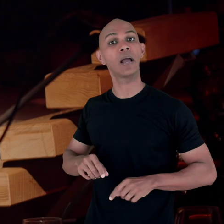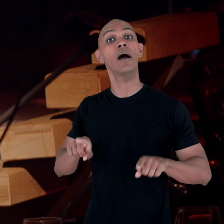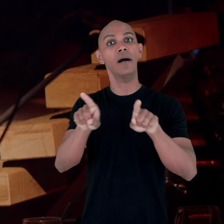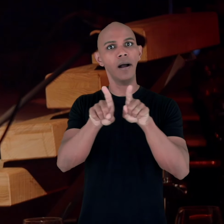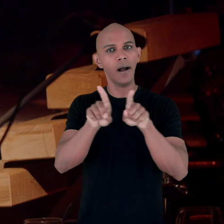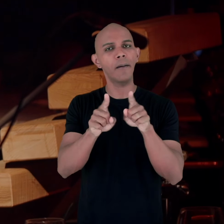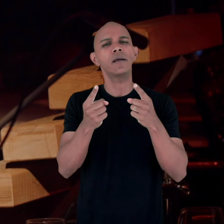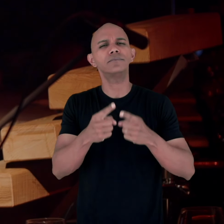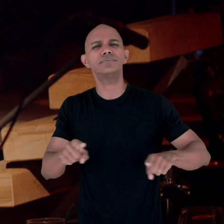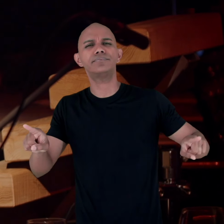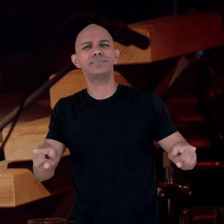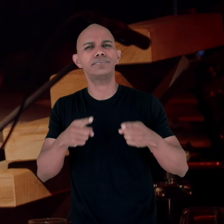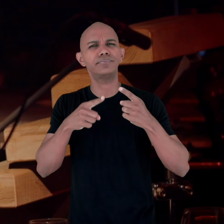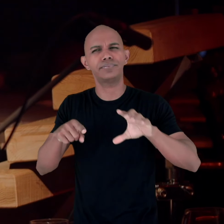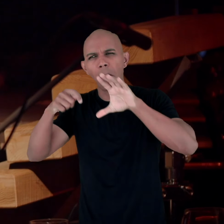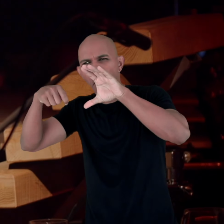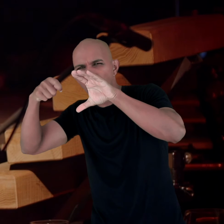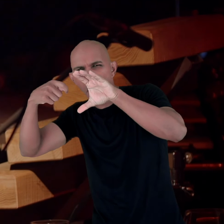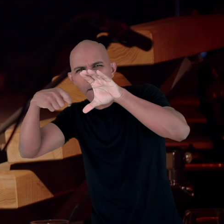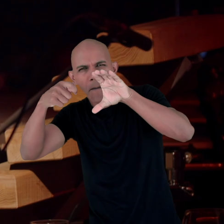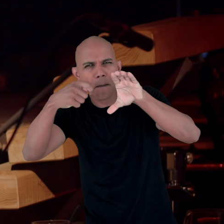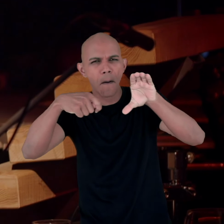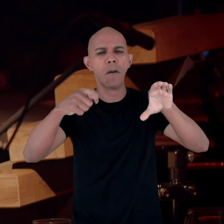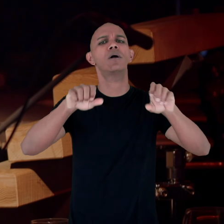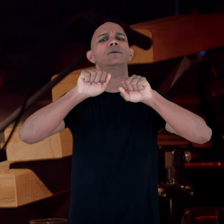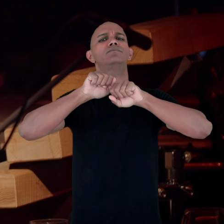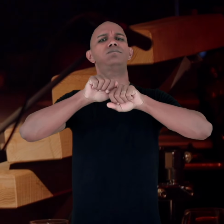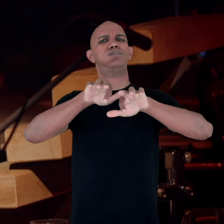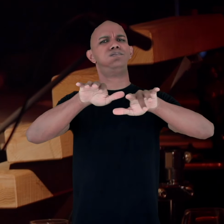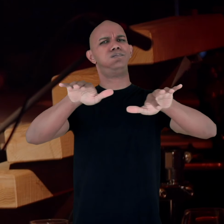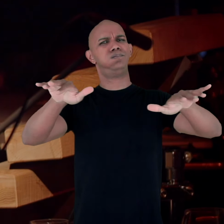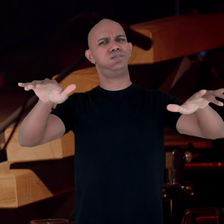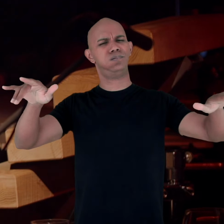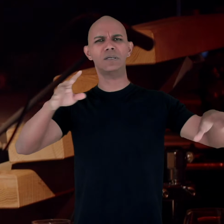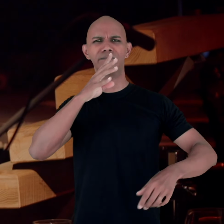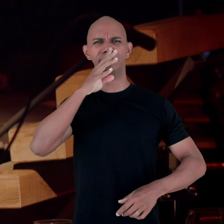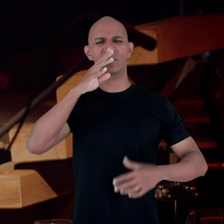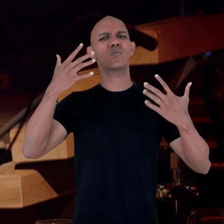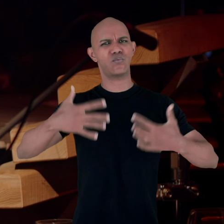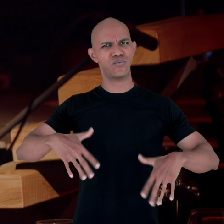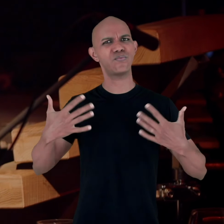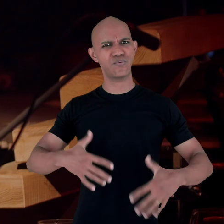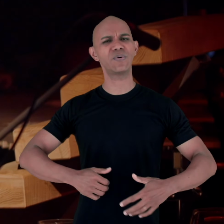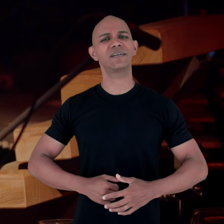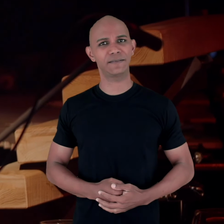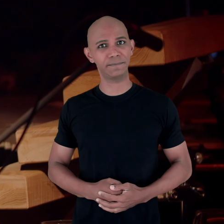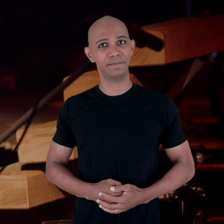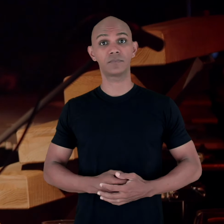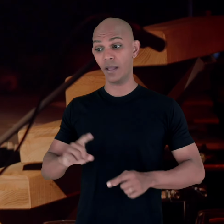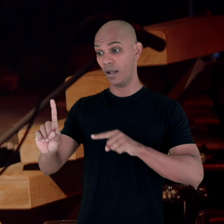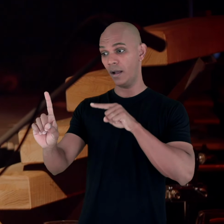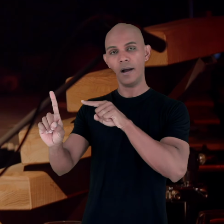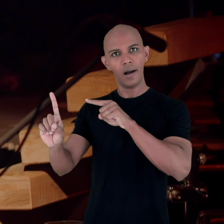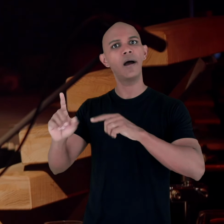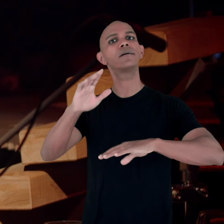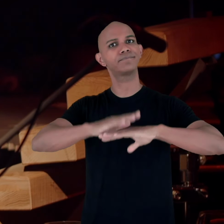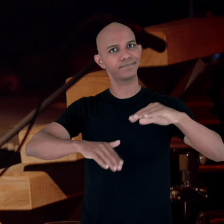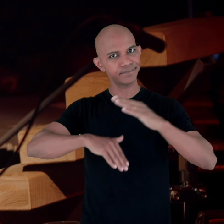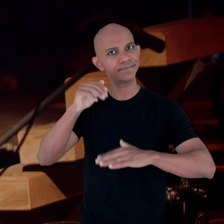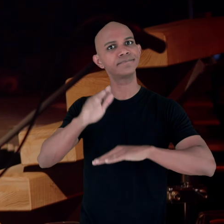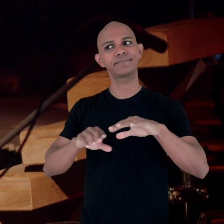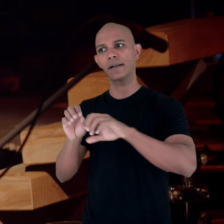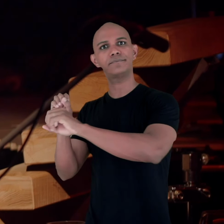importantes disponibilizadas no mercado fonográfico. Então, é um grupo que se caracteriza muito por esse repertório extenso